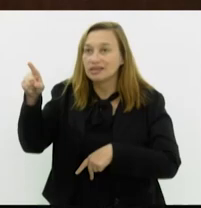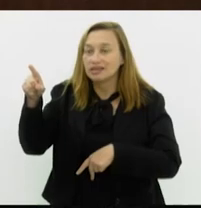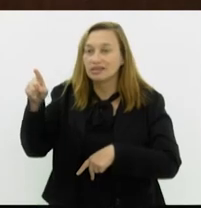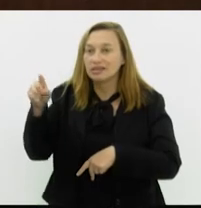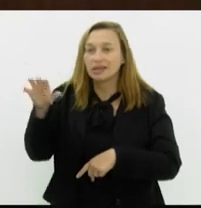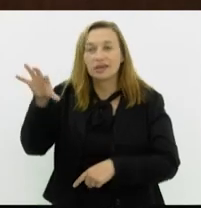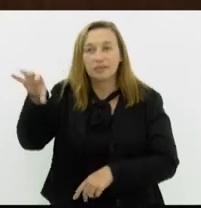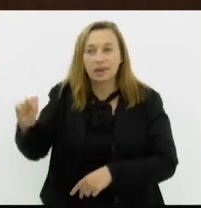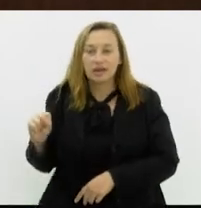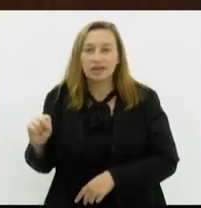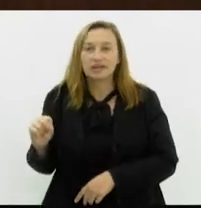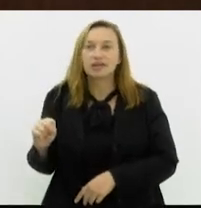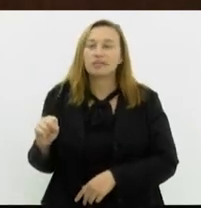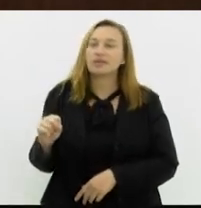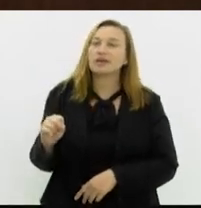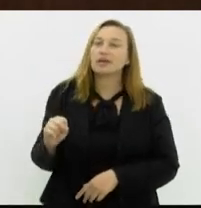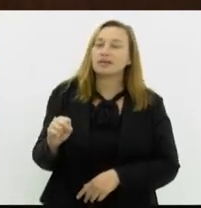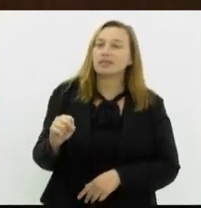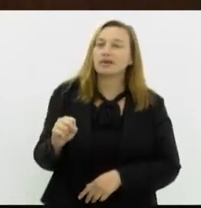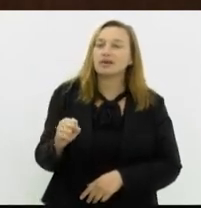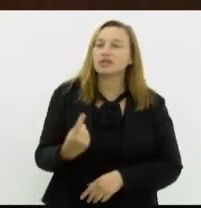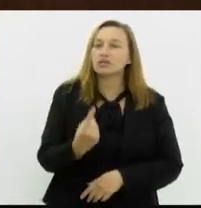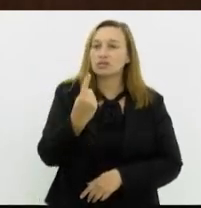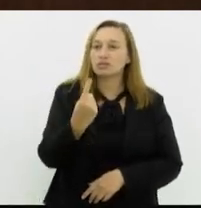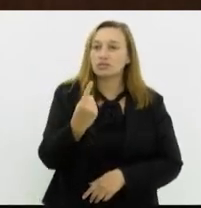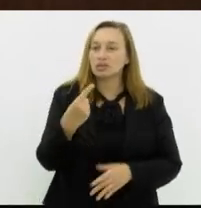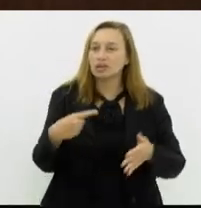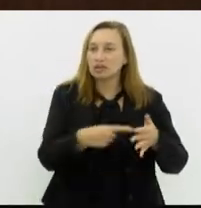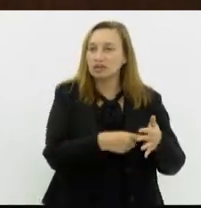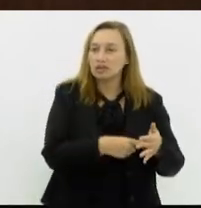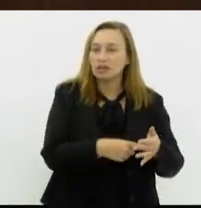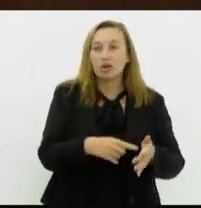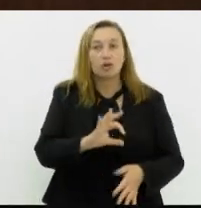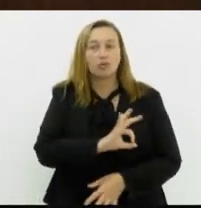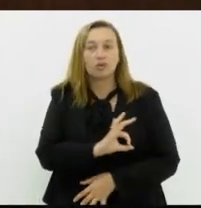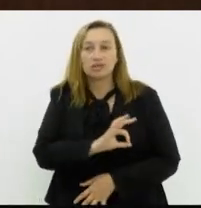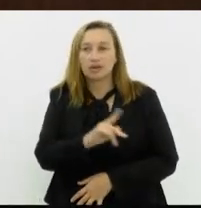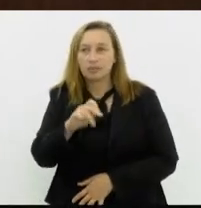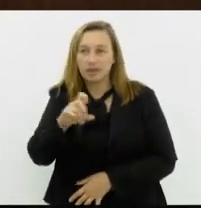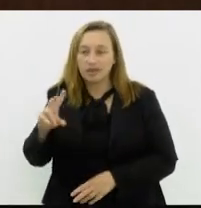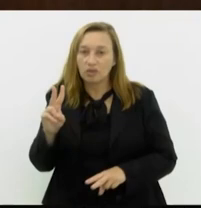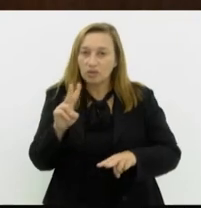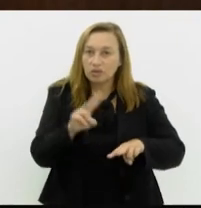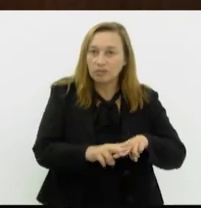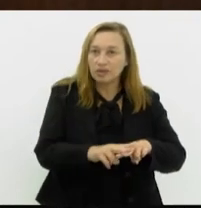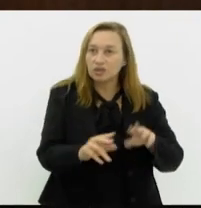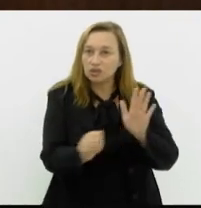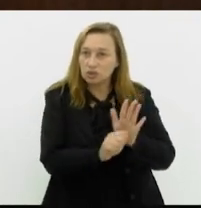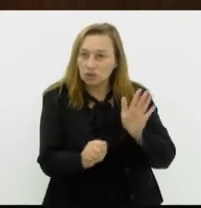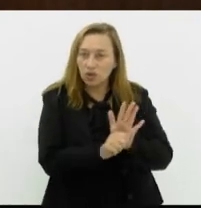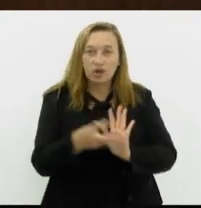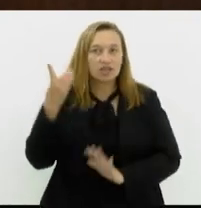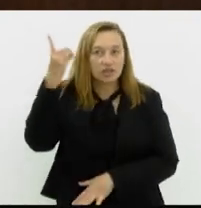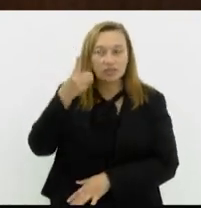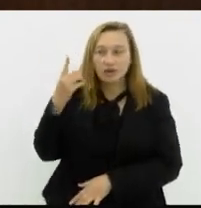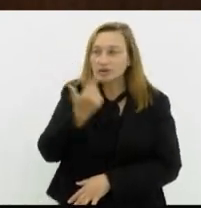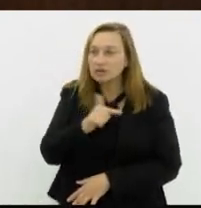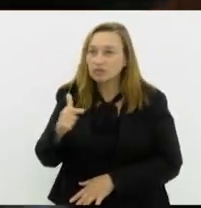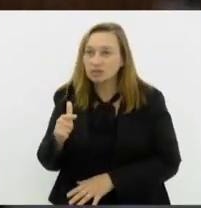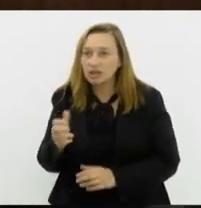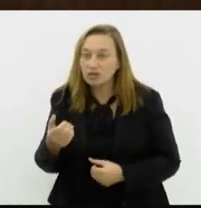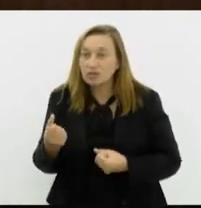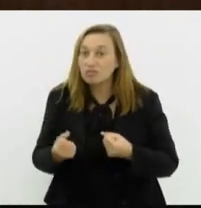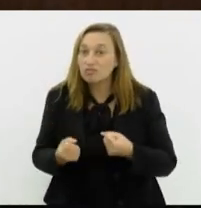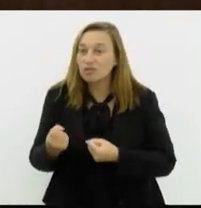Penal, mais uma. Acabei de descobrir que o policial penal, quando ele faz a apreensão da droga, deputado, ele não tem uma viatura, ele vai no seu